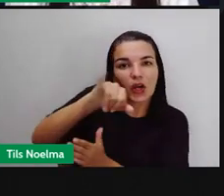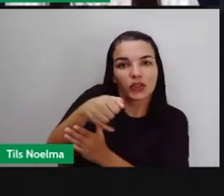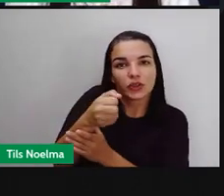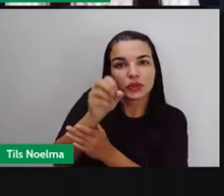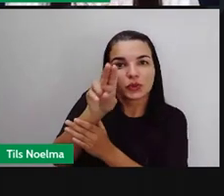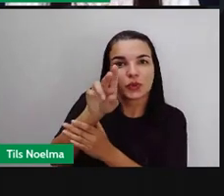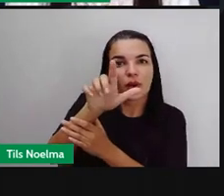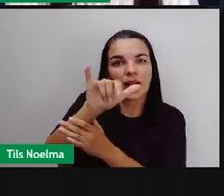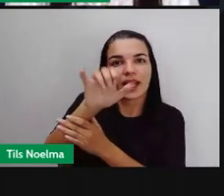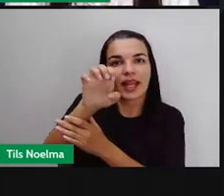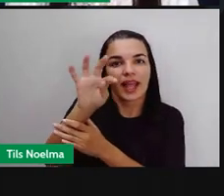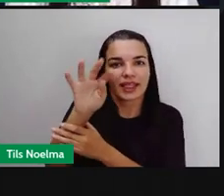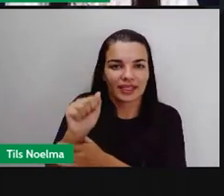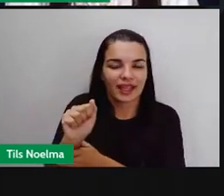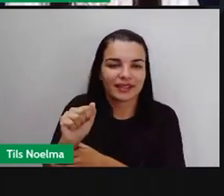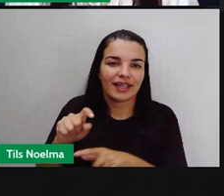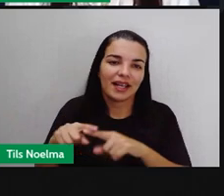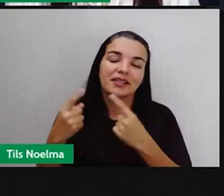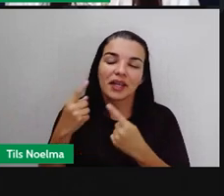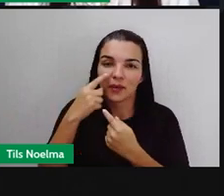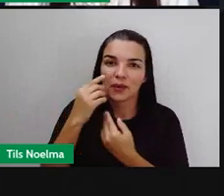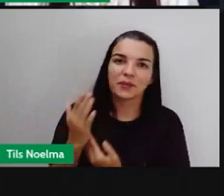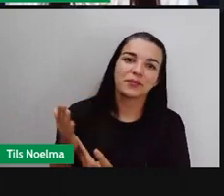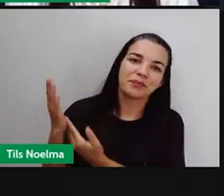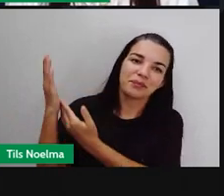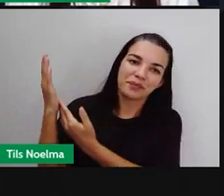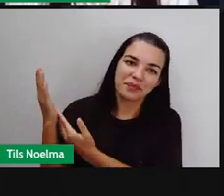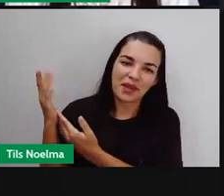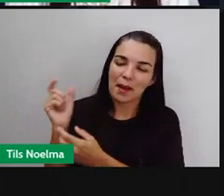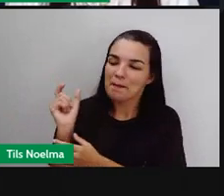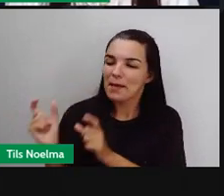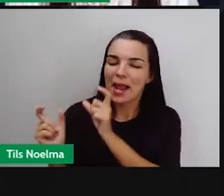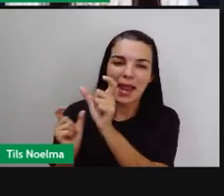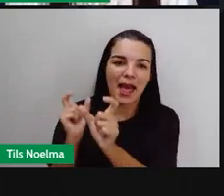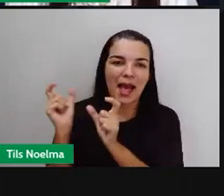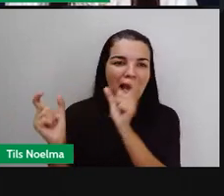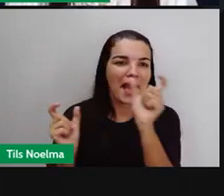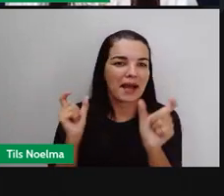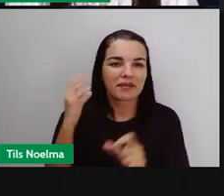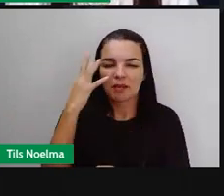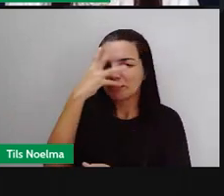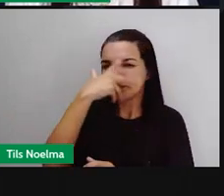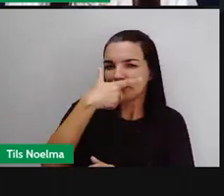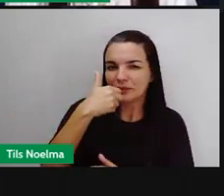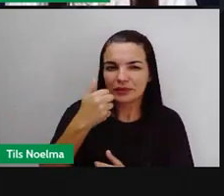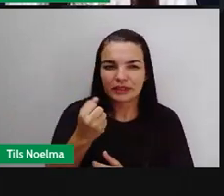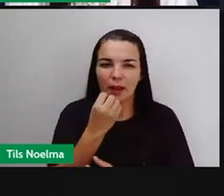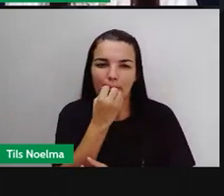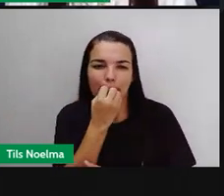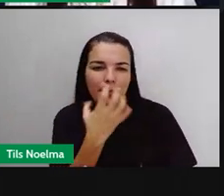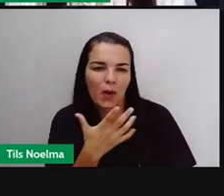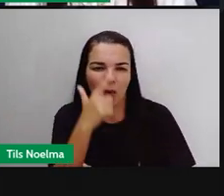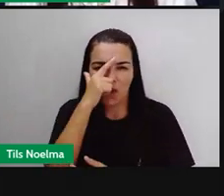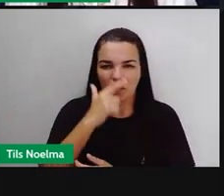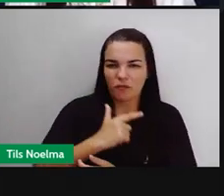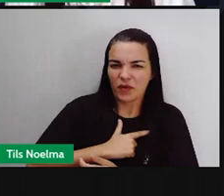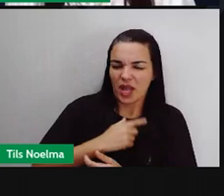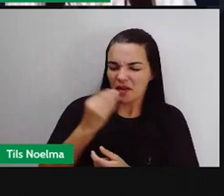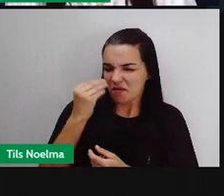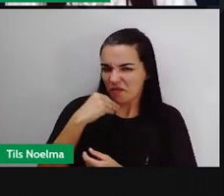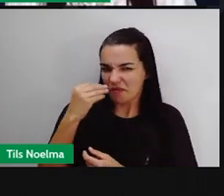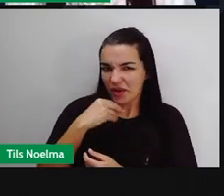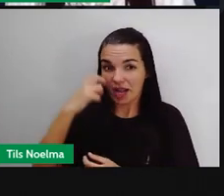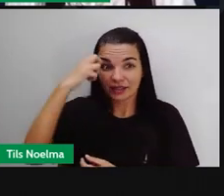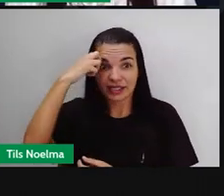Julieta. E, neste caso, esse tipo de palavra, assim como bonita, bom, feio,